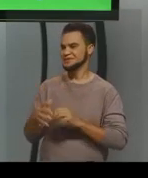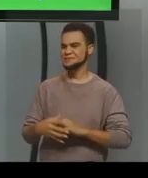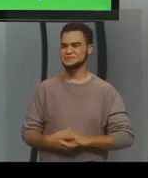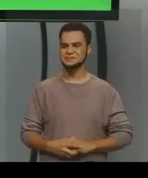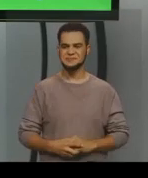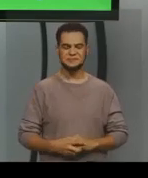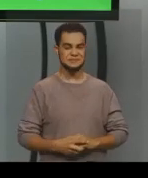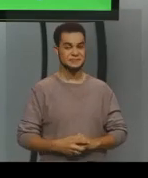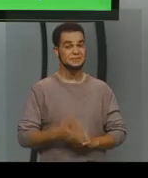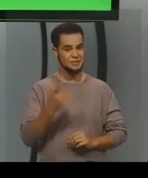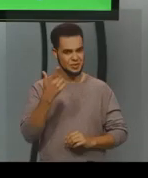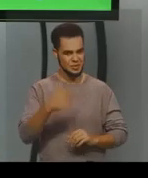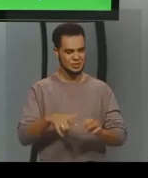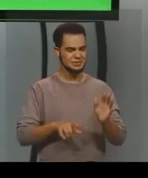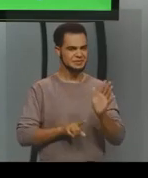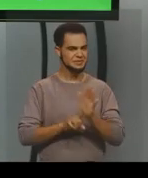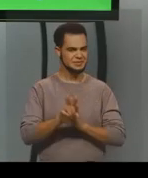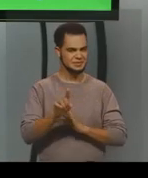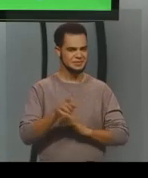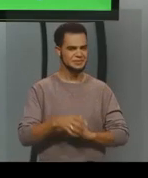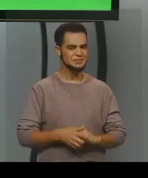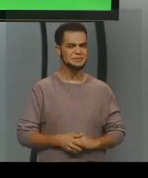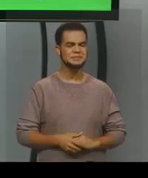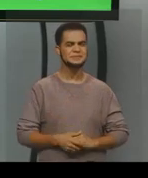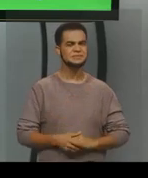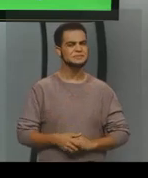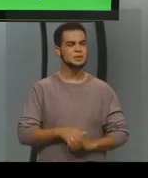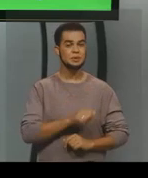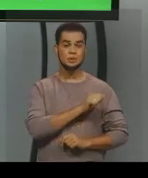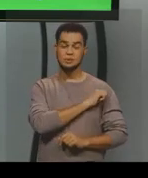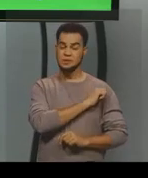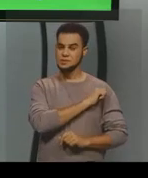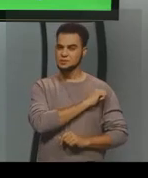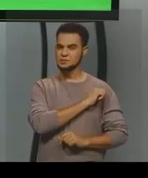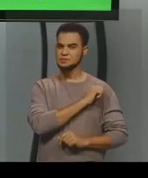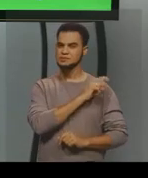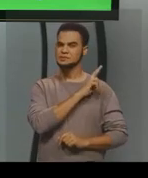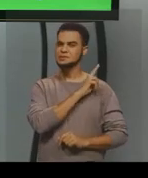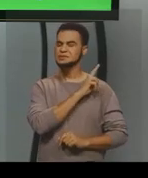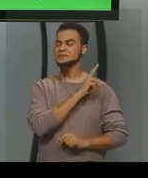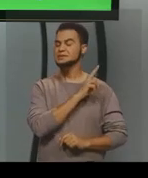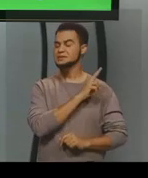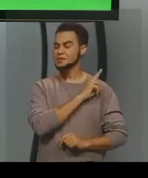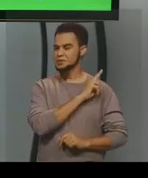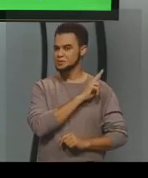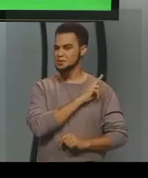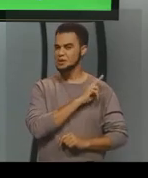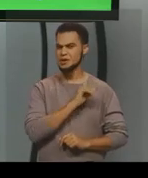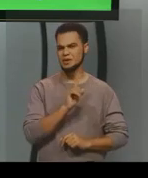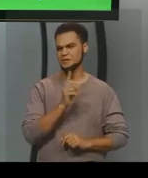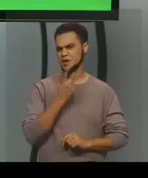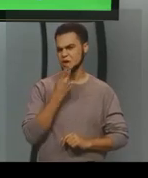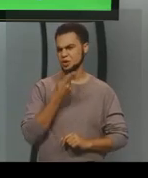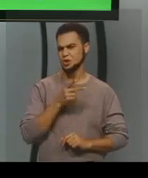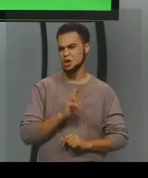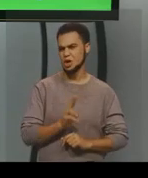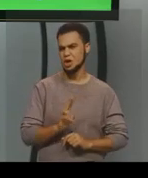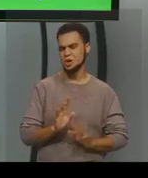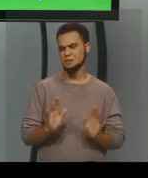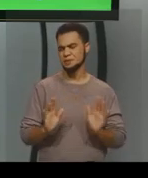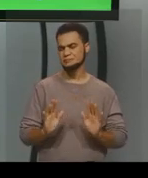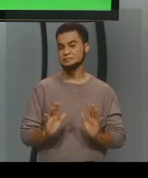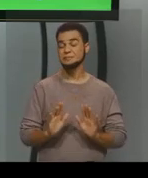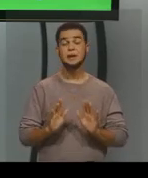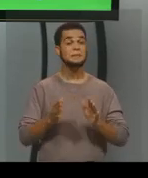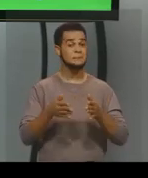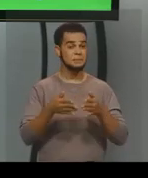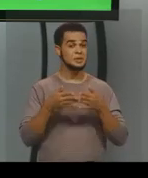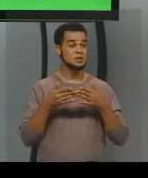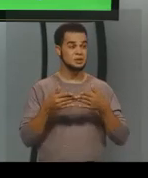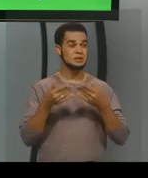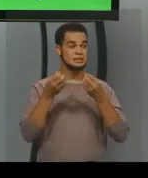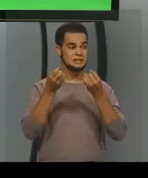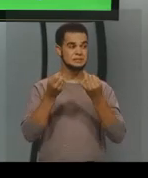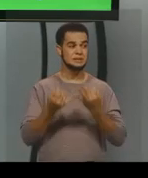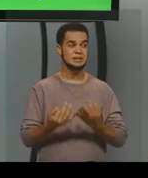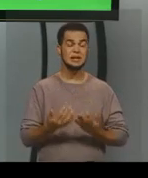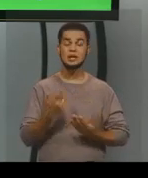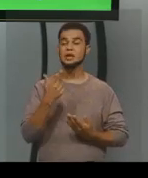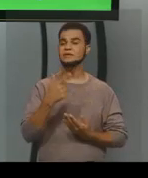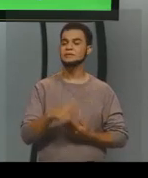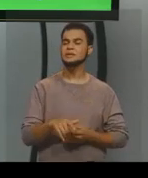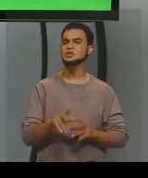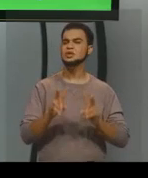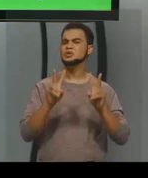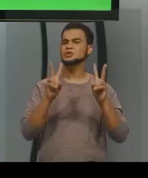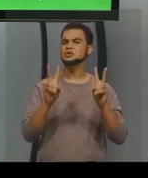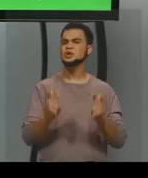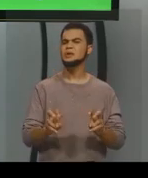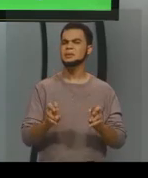próxima pergunta veio de um aluno do 2º ano, que não falou seu nome. Ele pediu para explicar novamente sobre